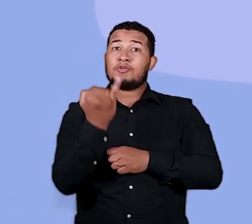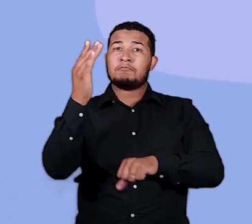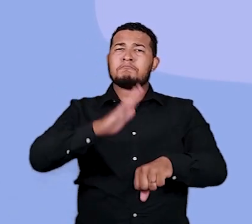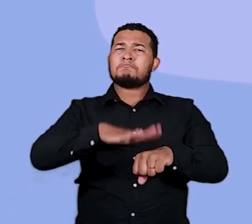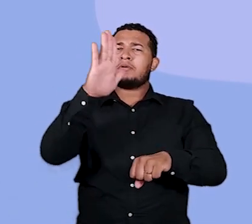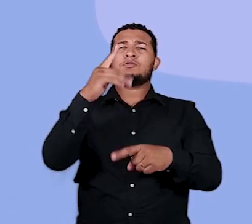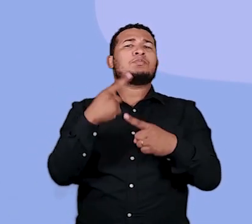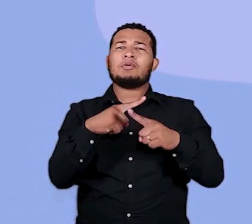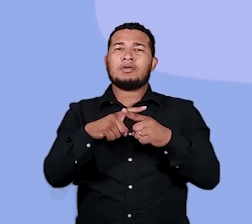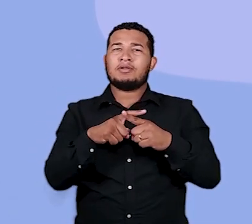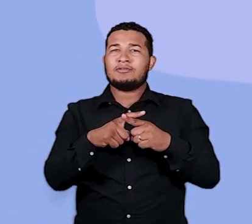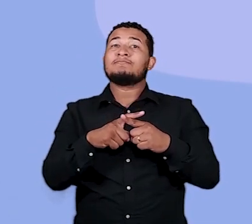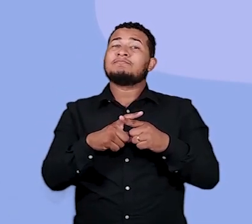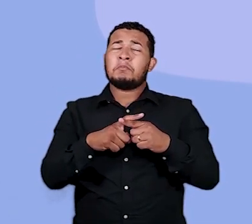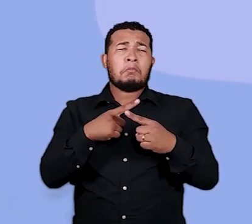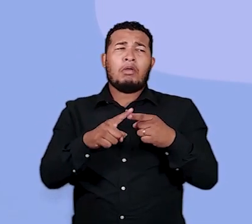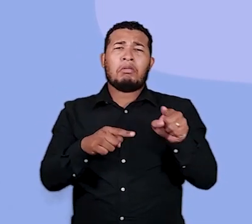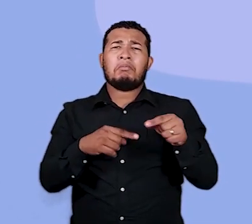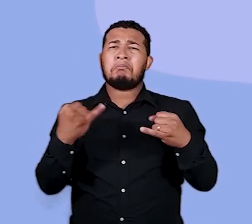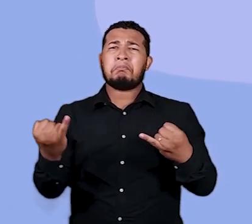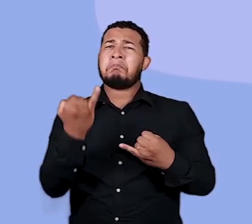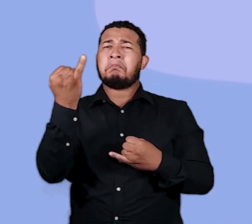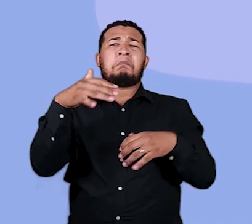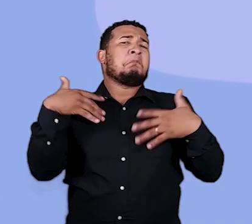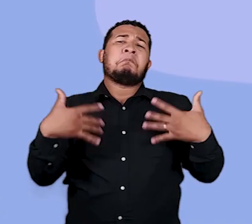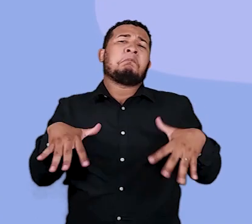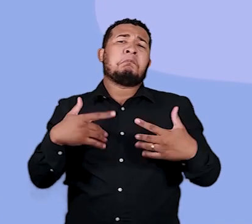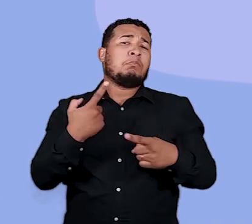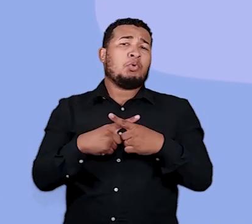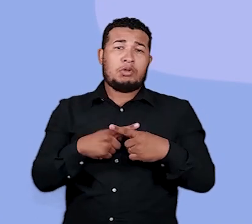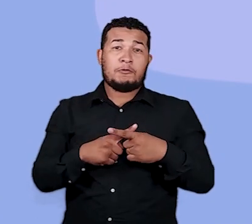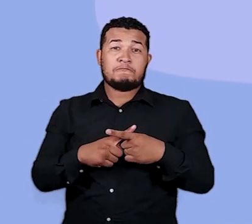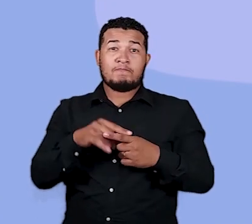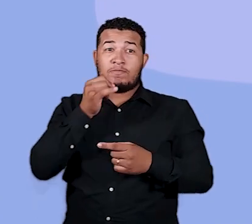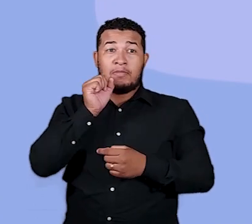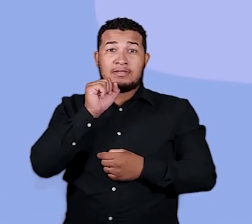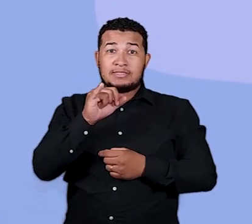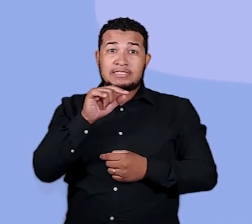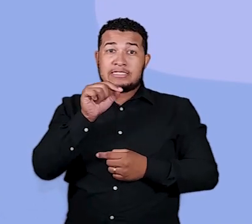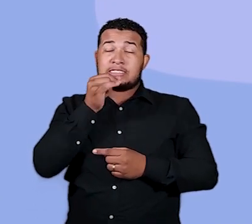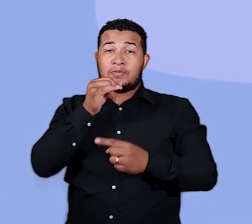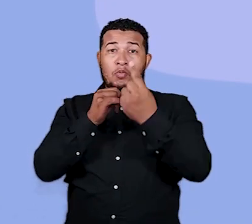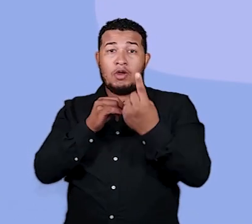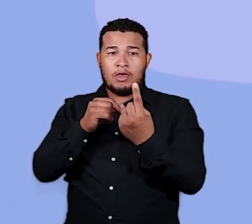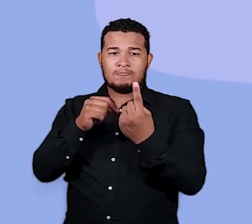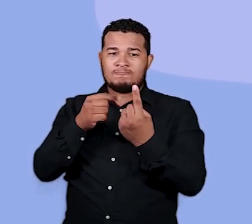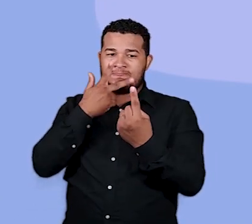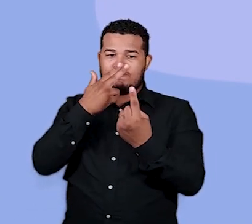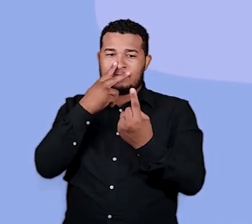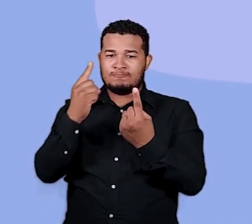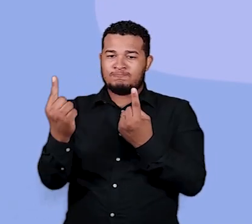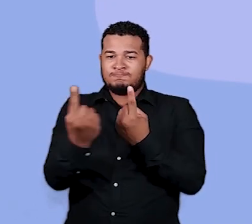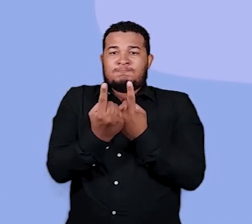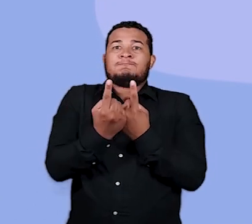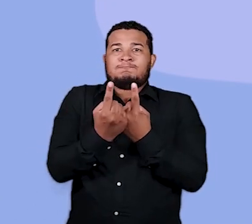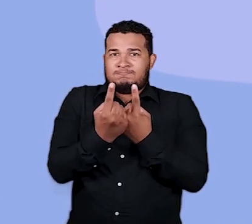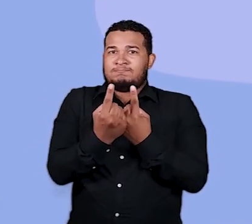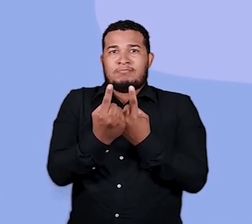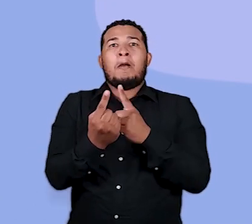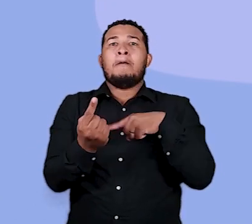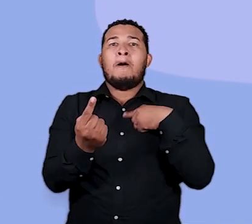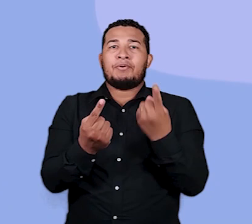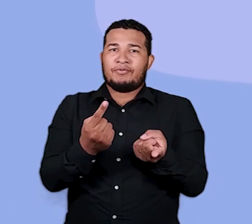ele é o mais importante. Por quê, Fabrício? Por que ele é o mais importante do jogo? Porque se o rei ficar preso, se ocorrer